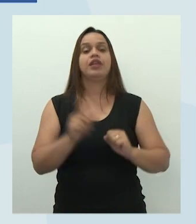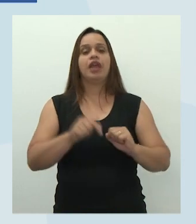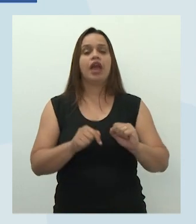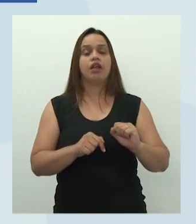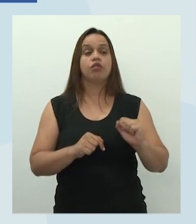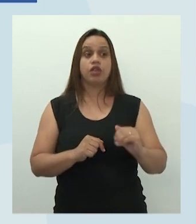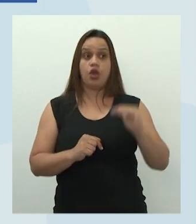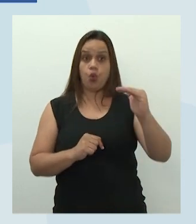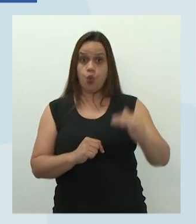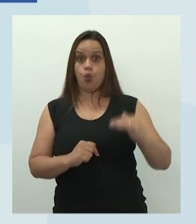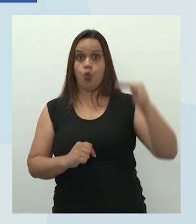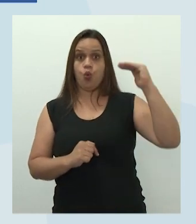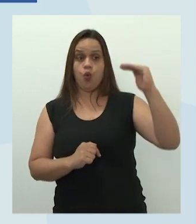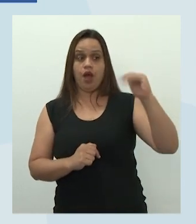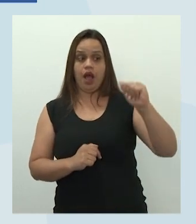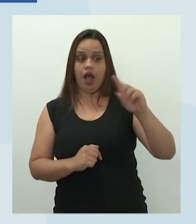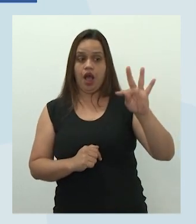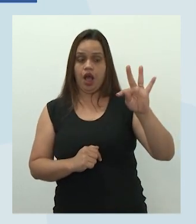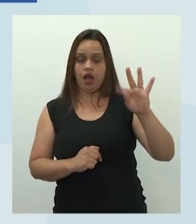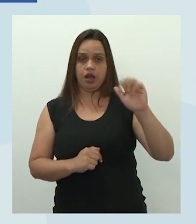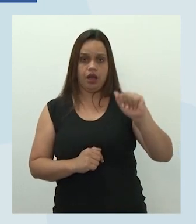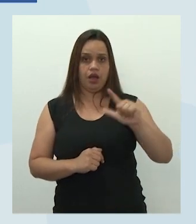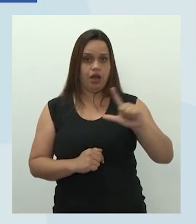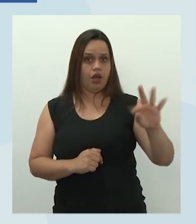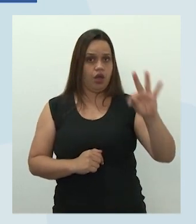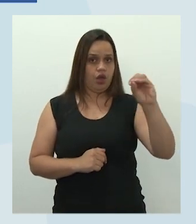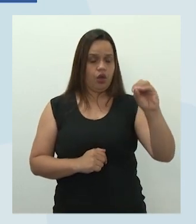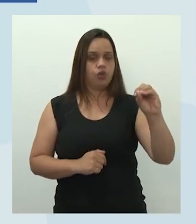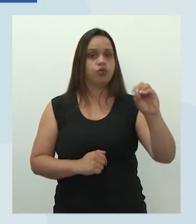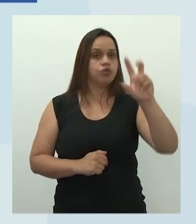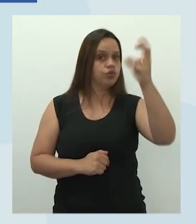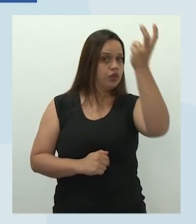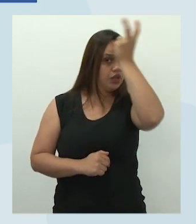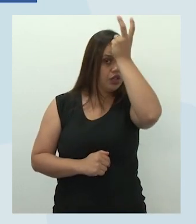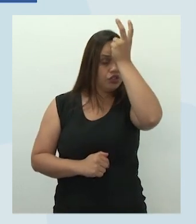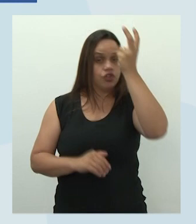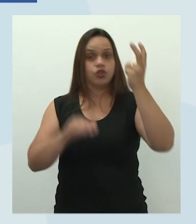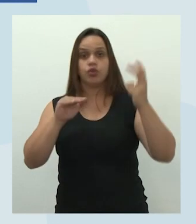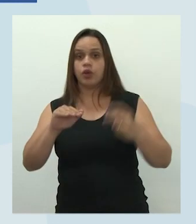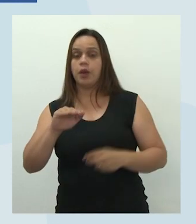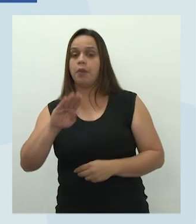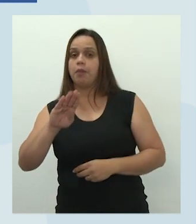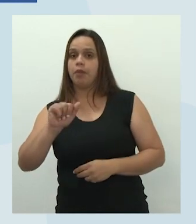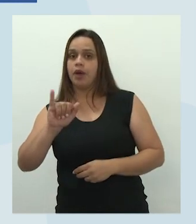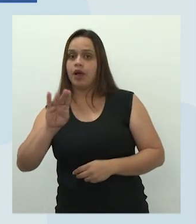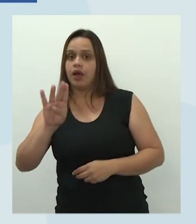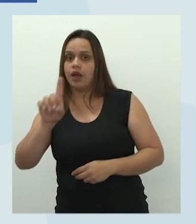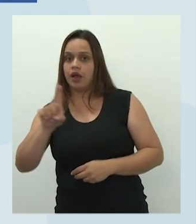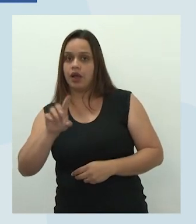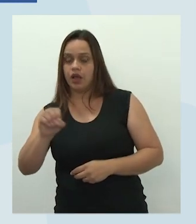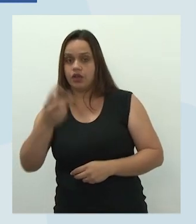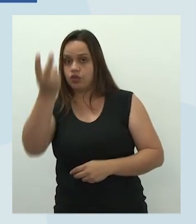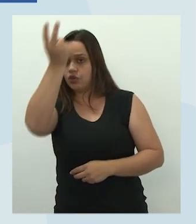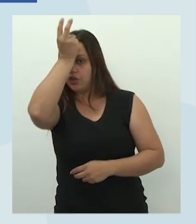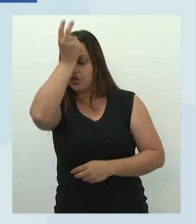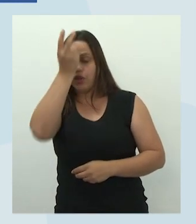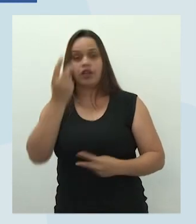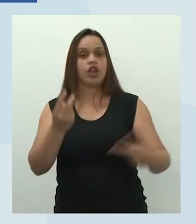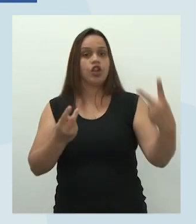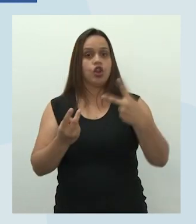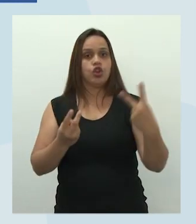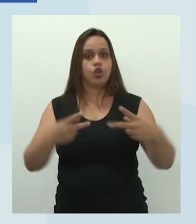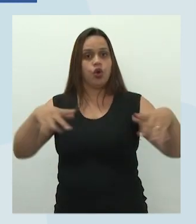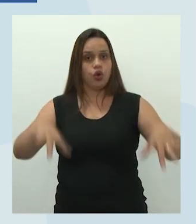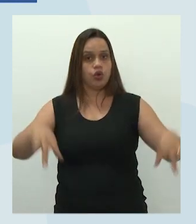Baixo Egito. A partir desse momento que nós temos já 2 reinos, Alto e Baixo Egito, as disputas territoriais